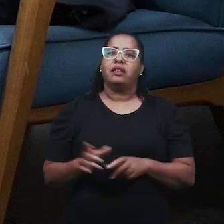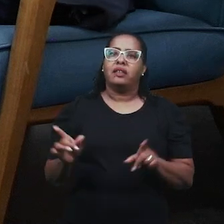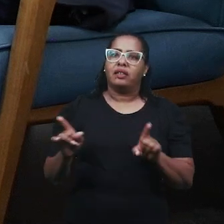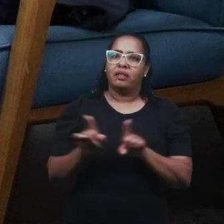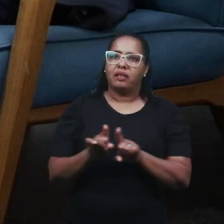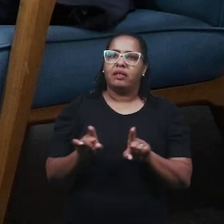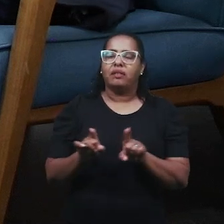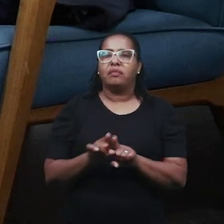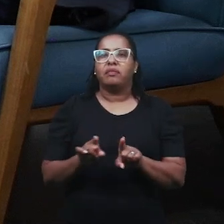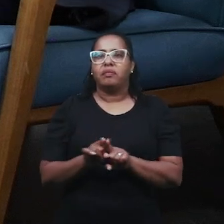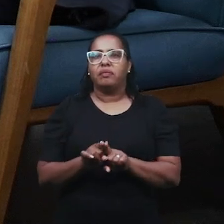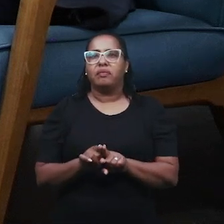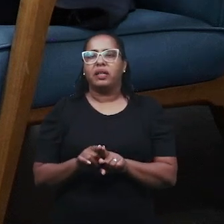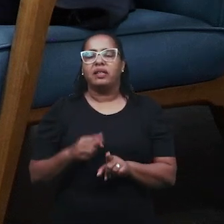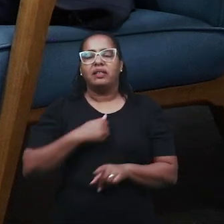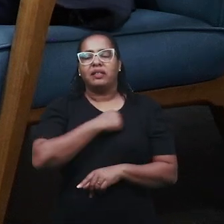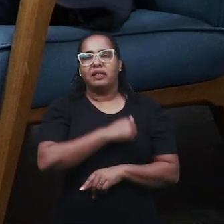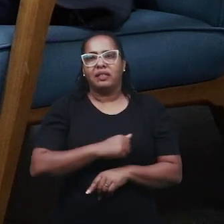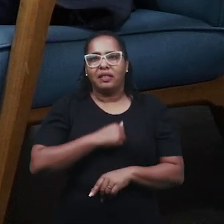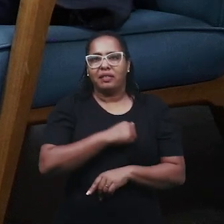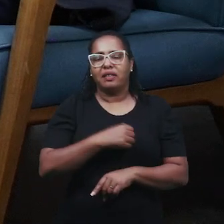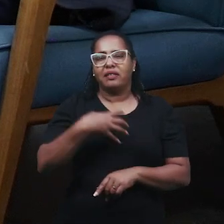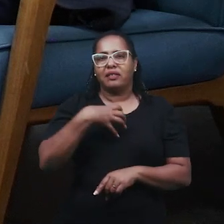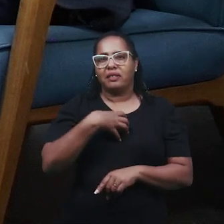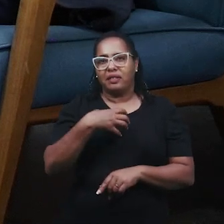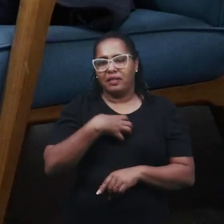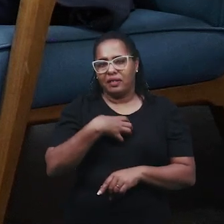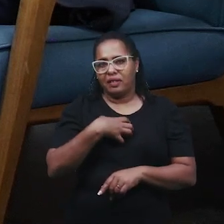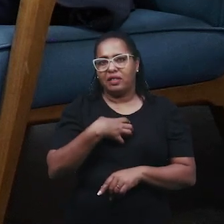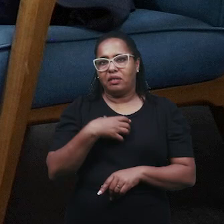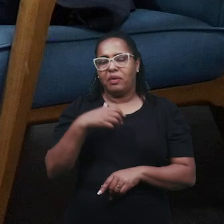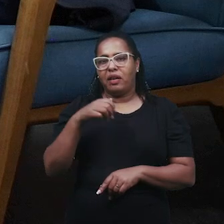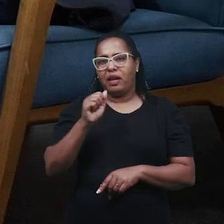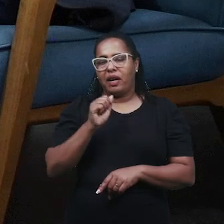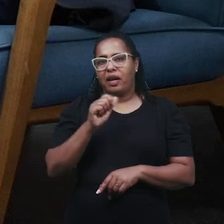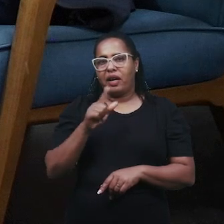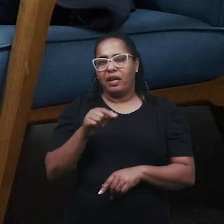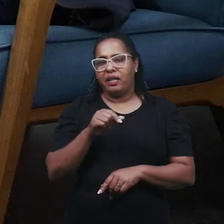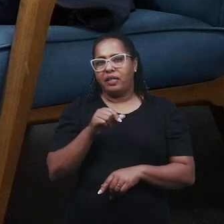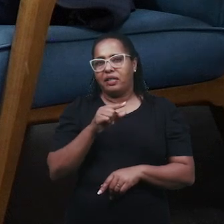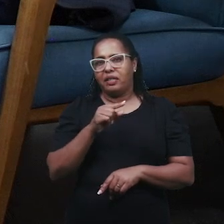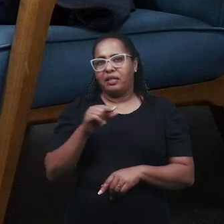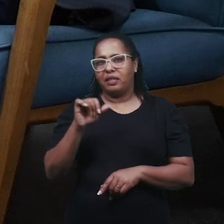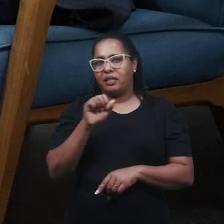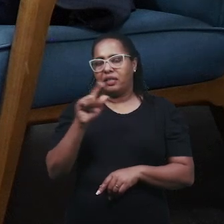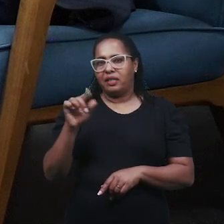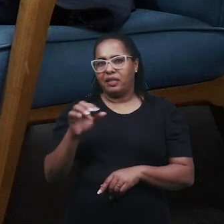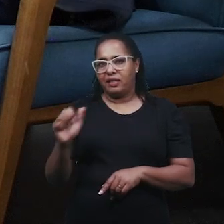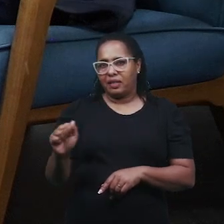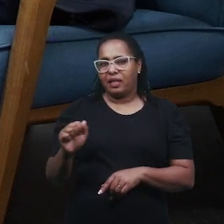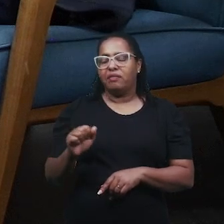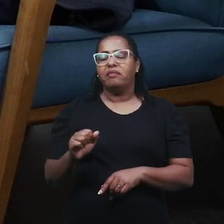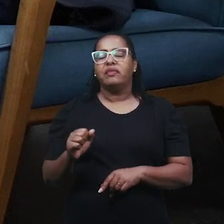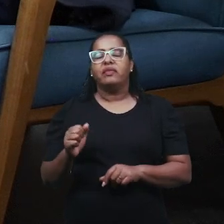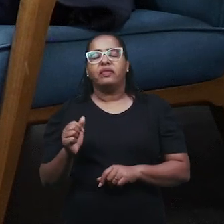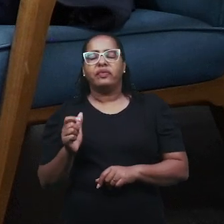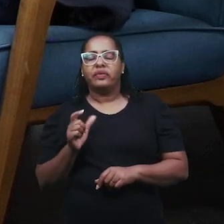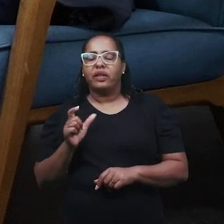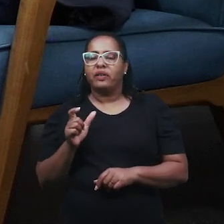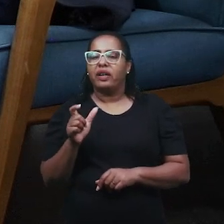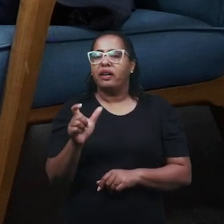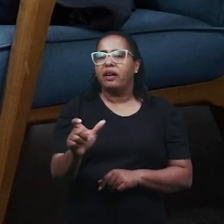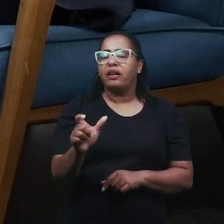em função da saudade que temos da nossa irmã Aziza, e a nossa palavra de